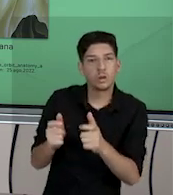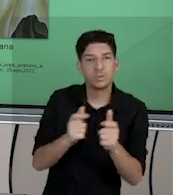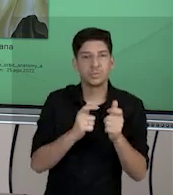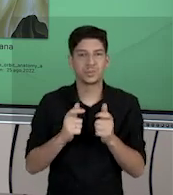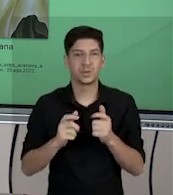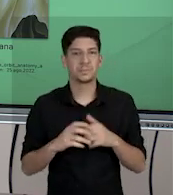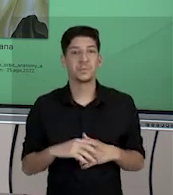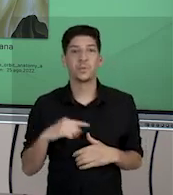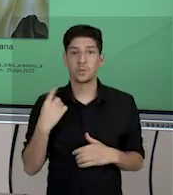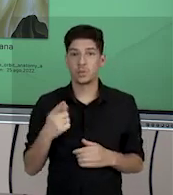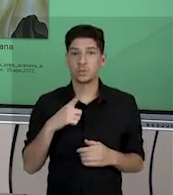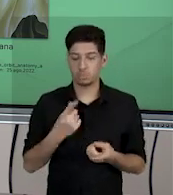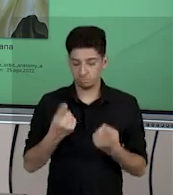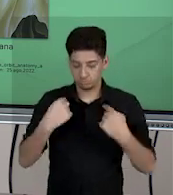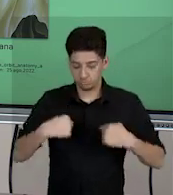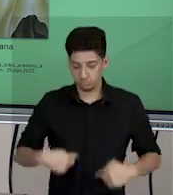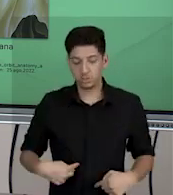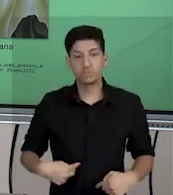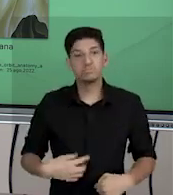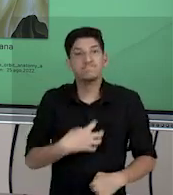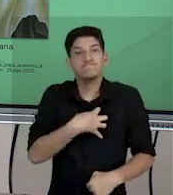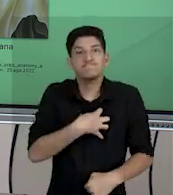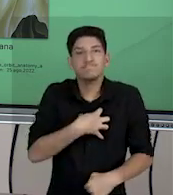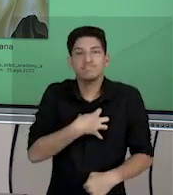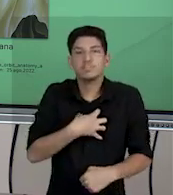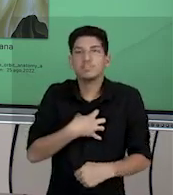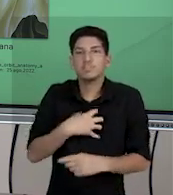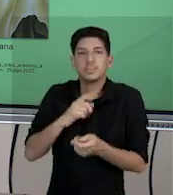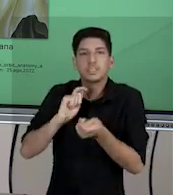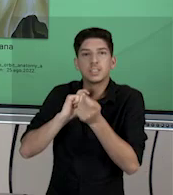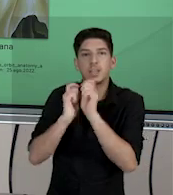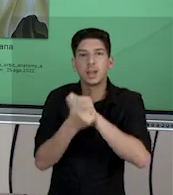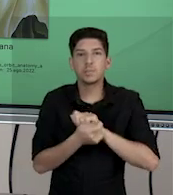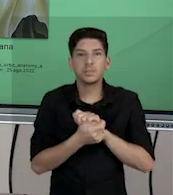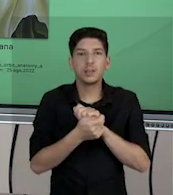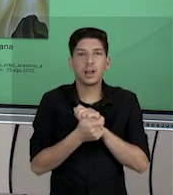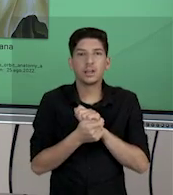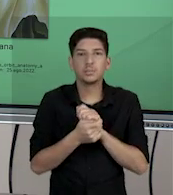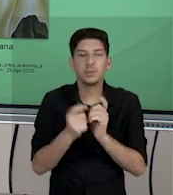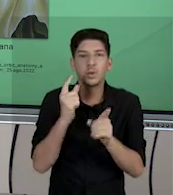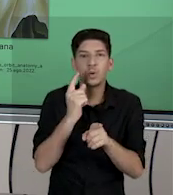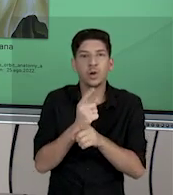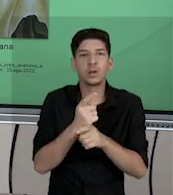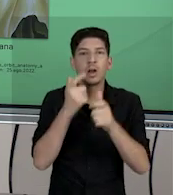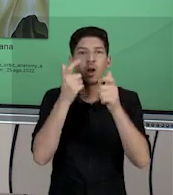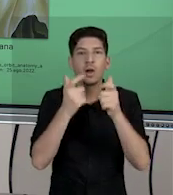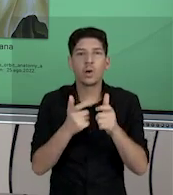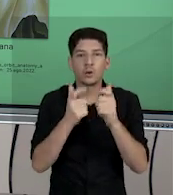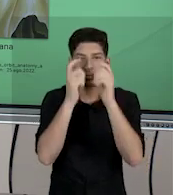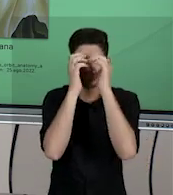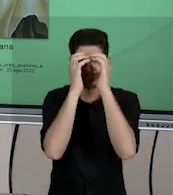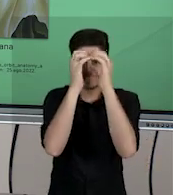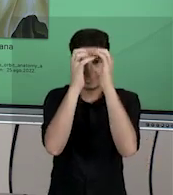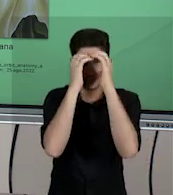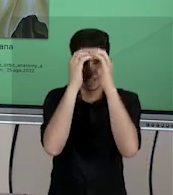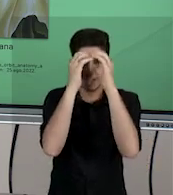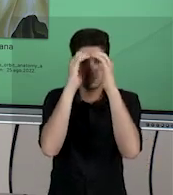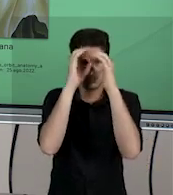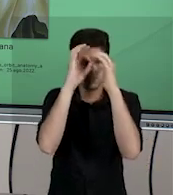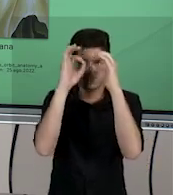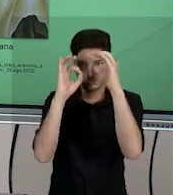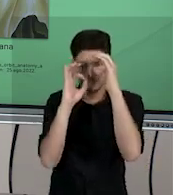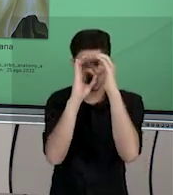sistema sensorial adaptado para a localização na região, né, próxima ao sistema nervoso central, a nossa região